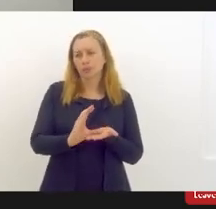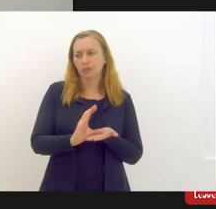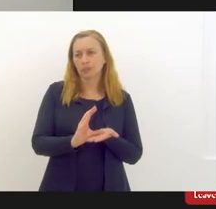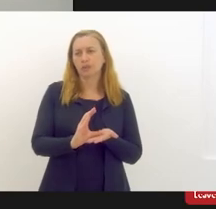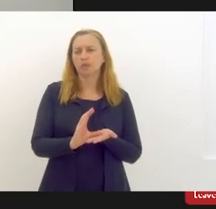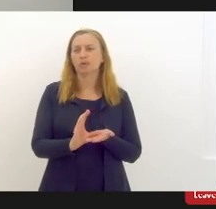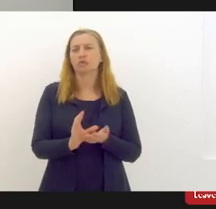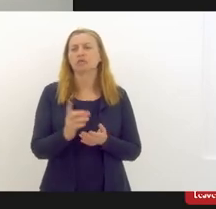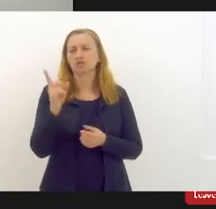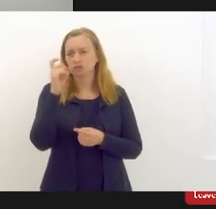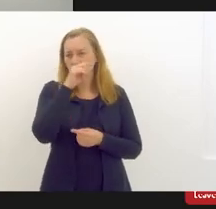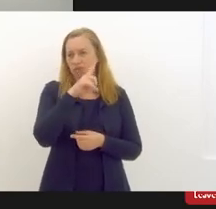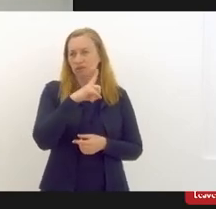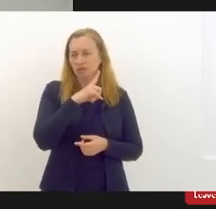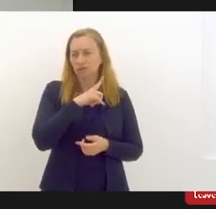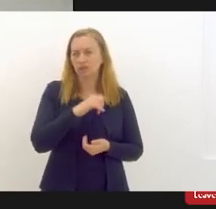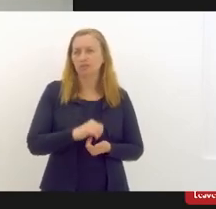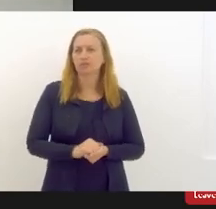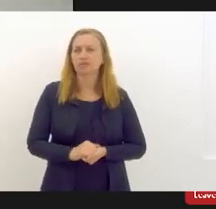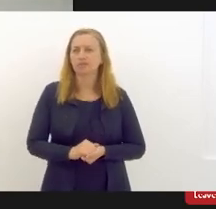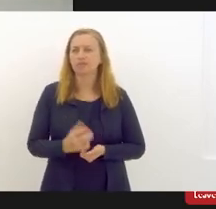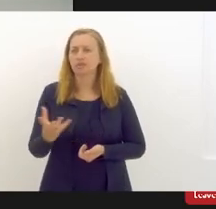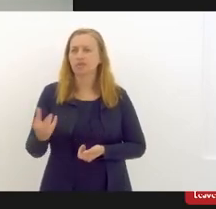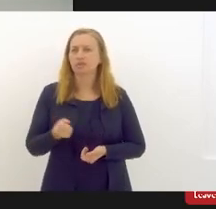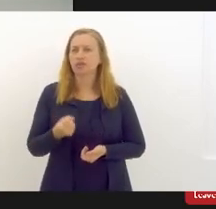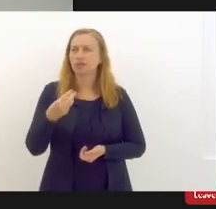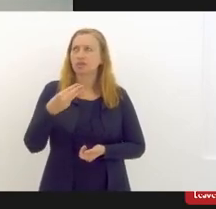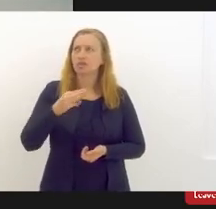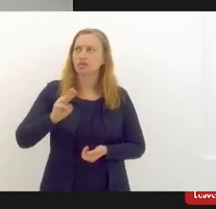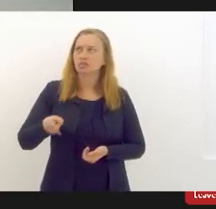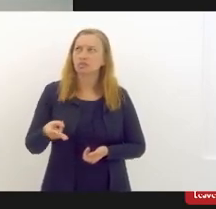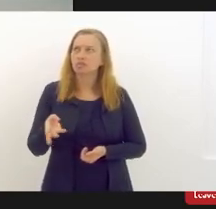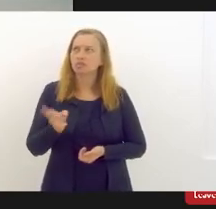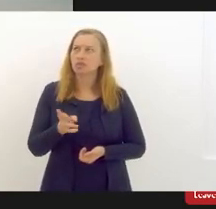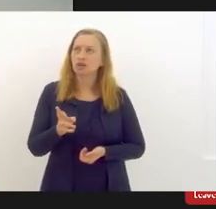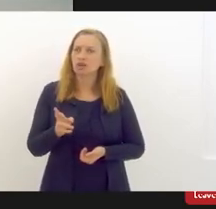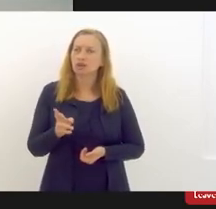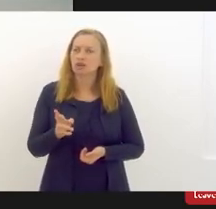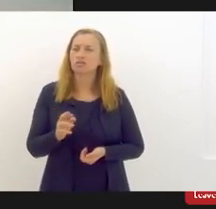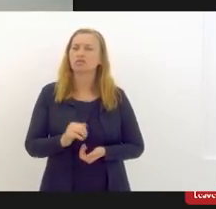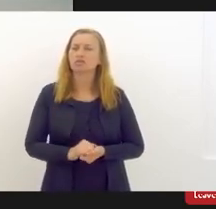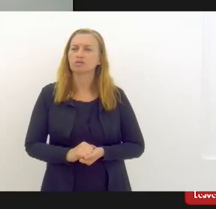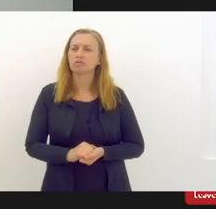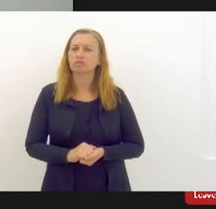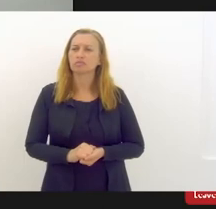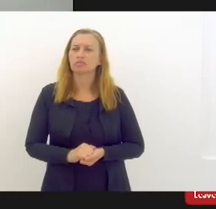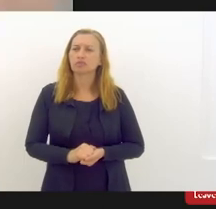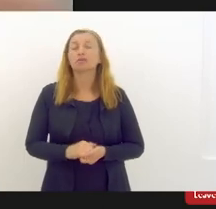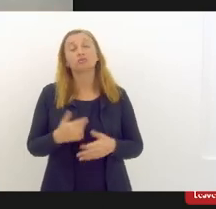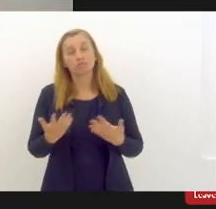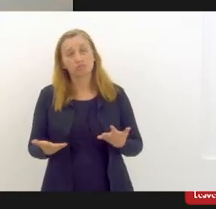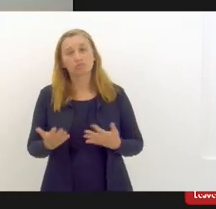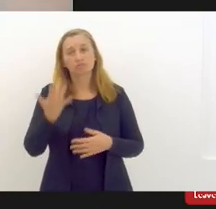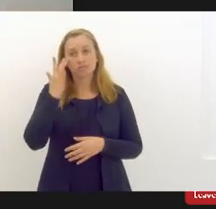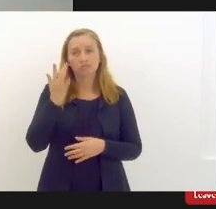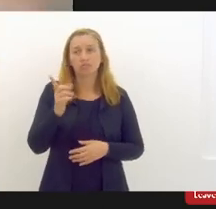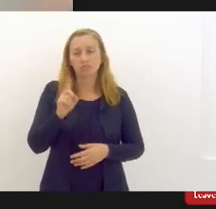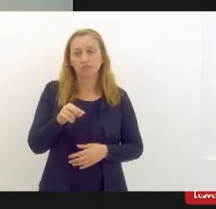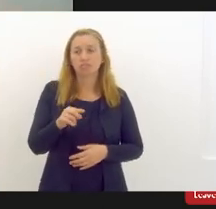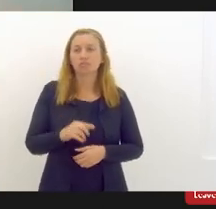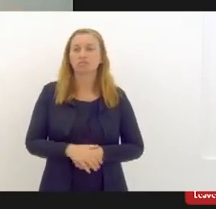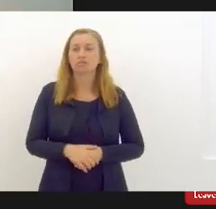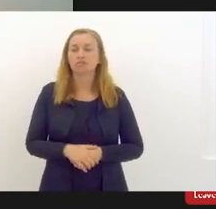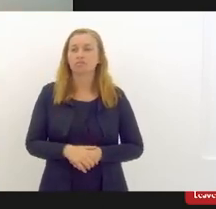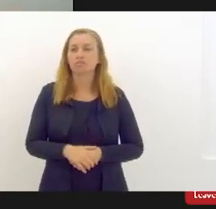Enquanto isso, 50 CEP receberam 3 milhões de reais, em torno de 3 milhões de reais. Então, acho que isso é a lógica